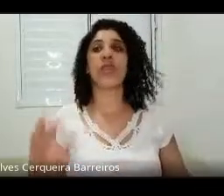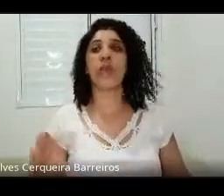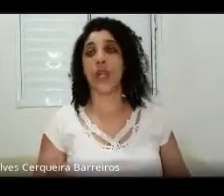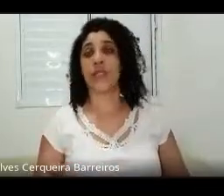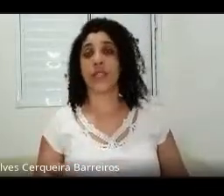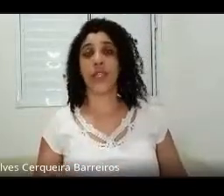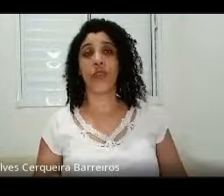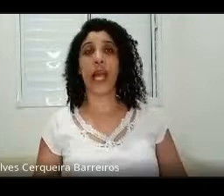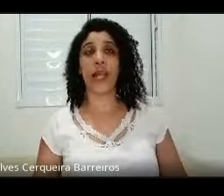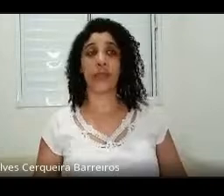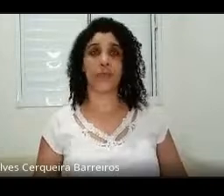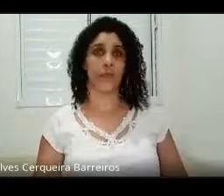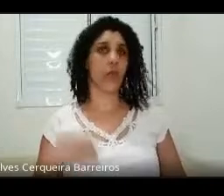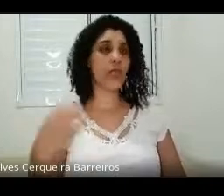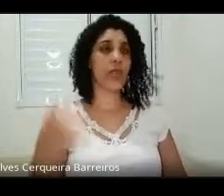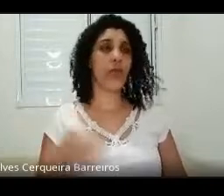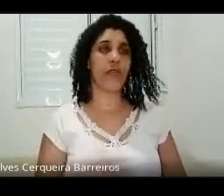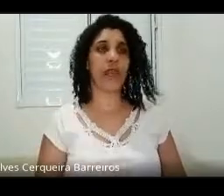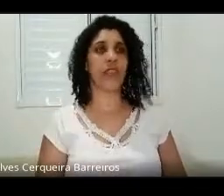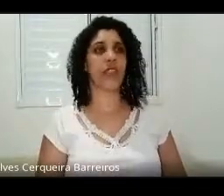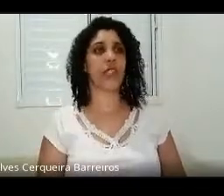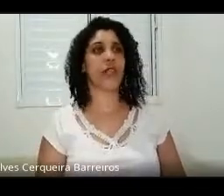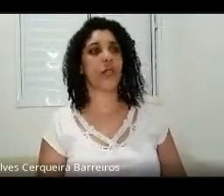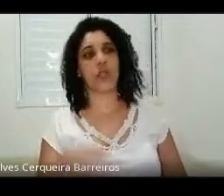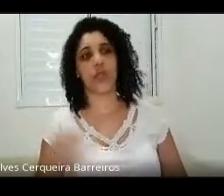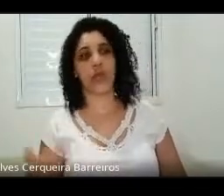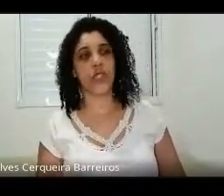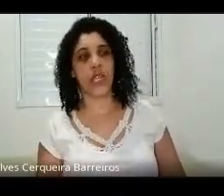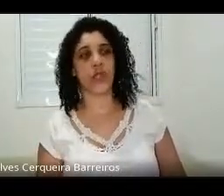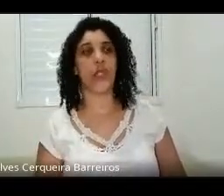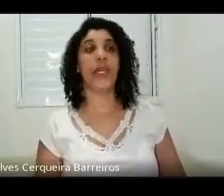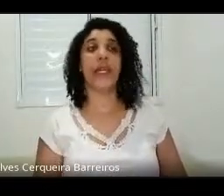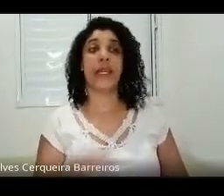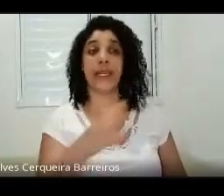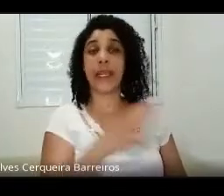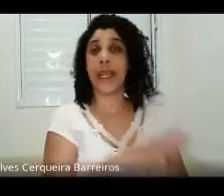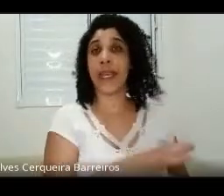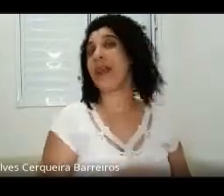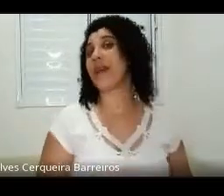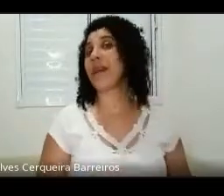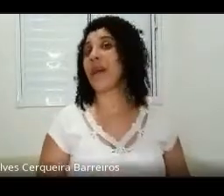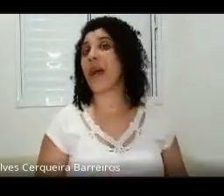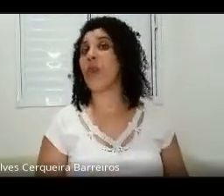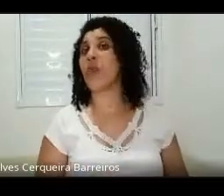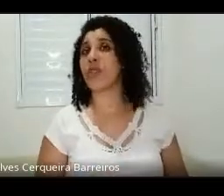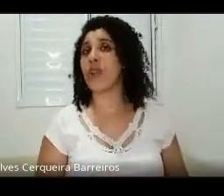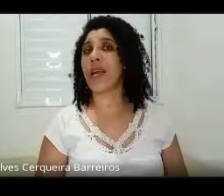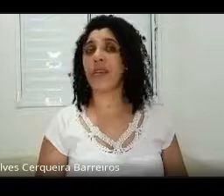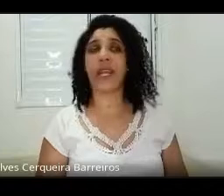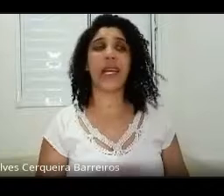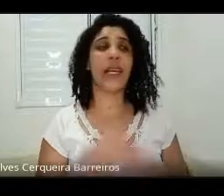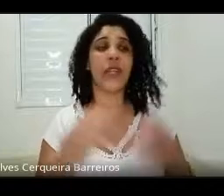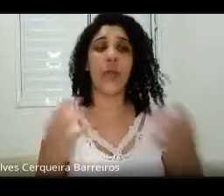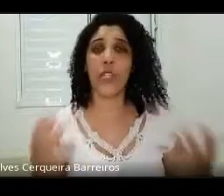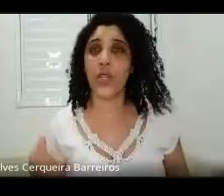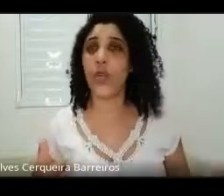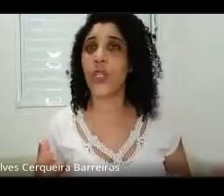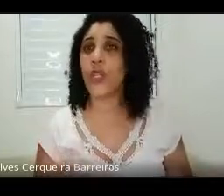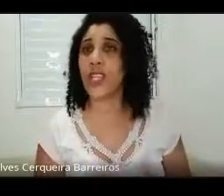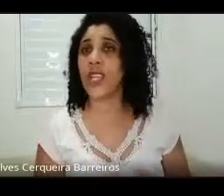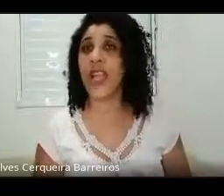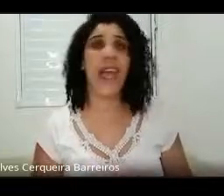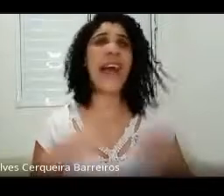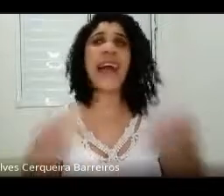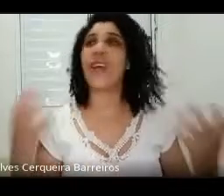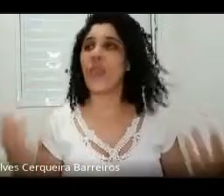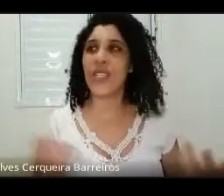com o seu significado, com o seu referente, né, o seu objeto. E alguns falam que ela é totalmente icônica,